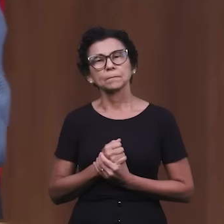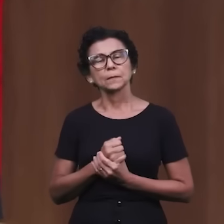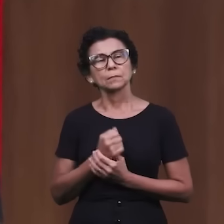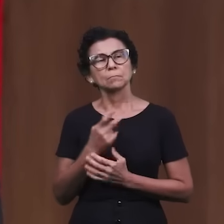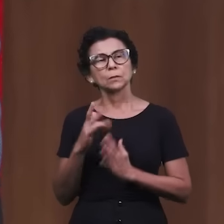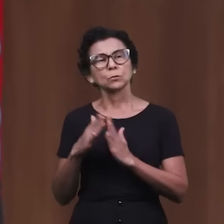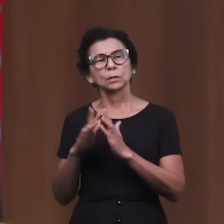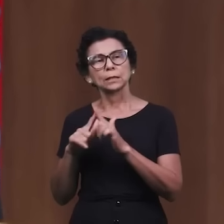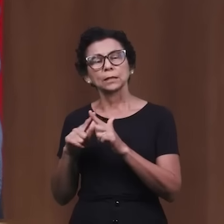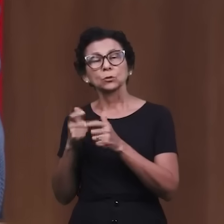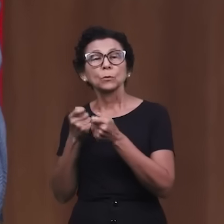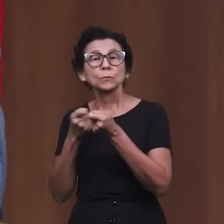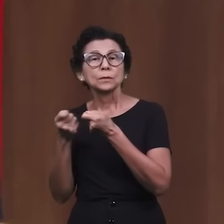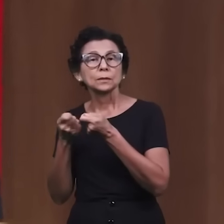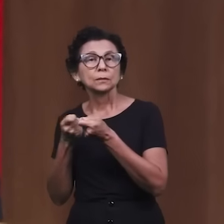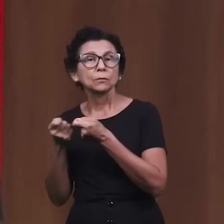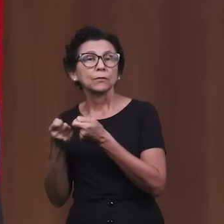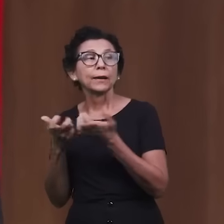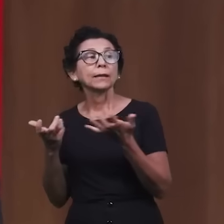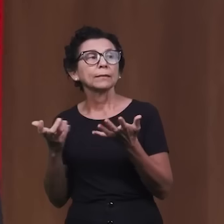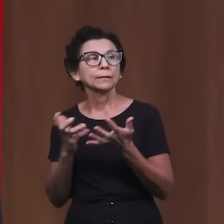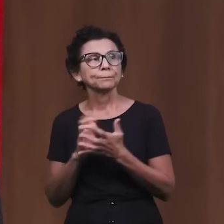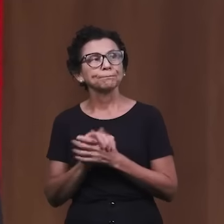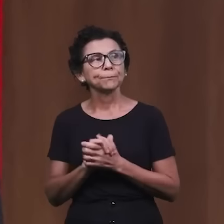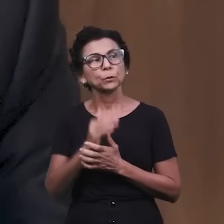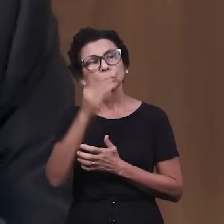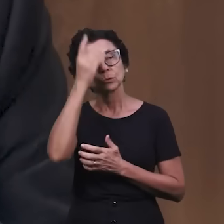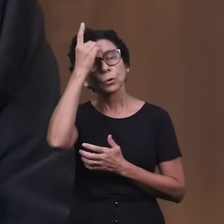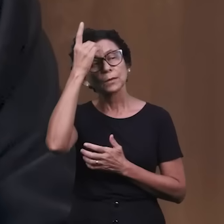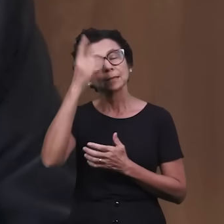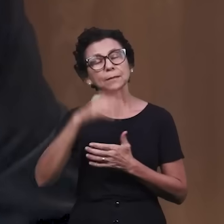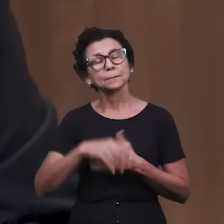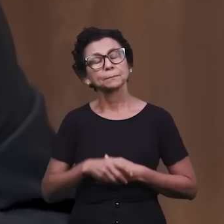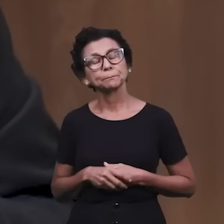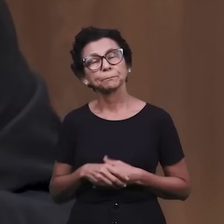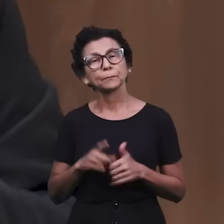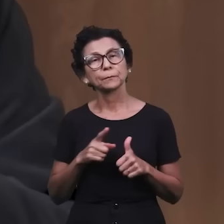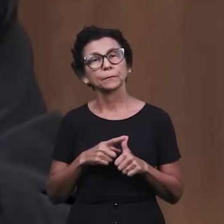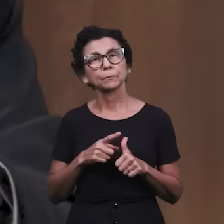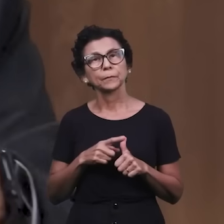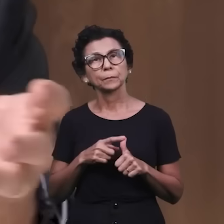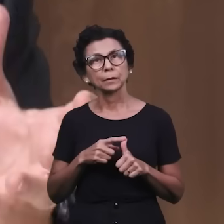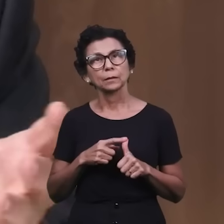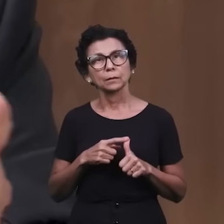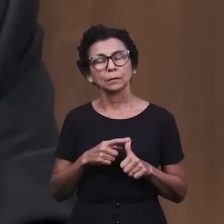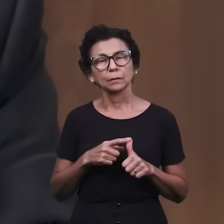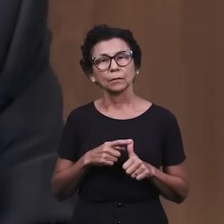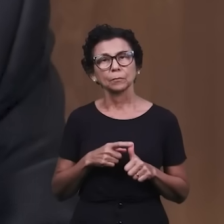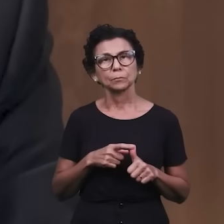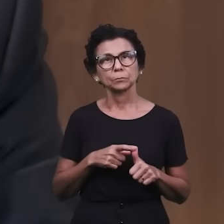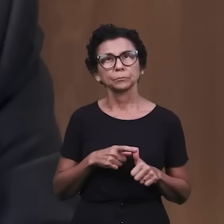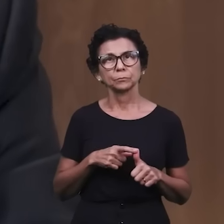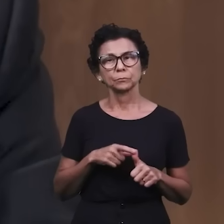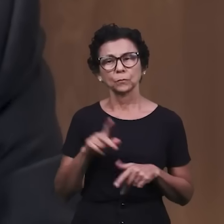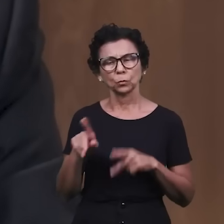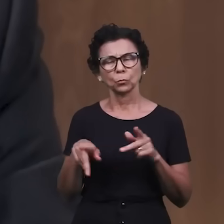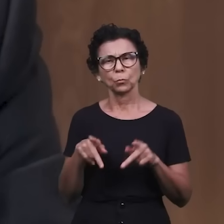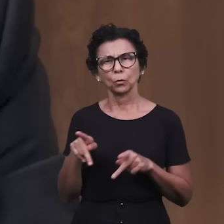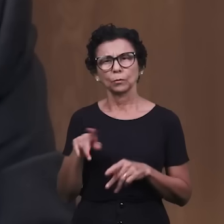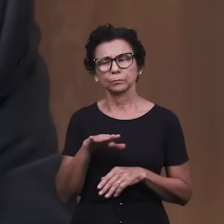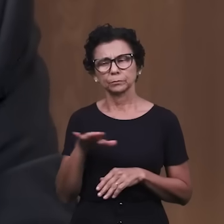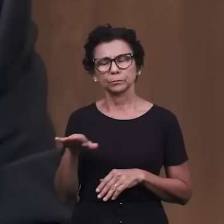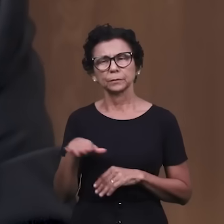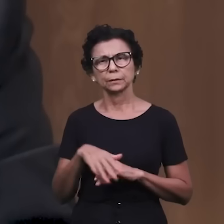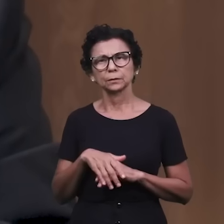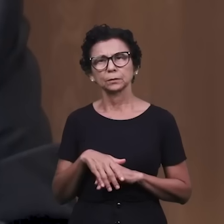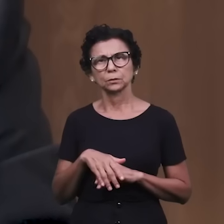sua igreja? Como é que você trabalha isso? Primeiramente, e o povo já é devidamente